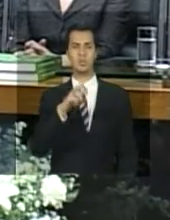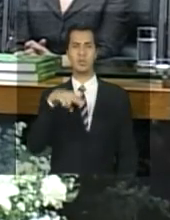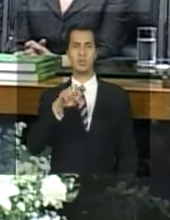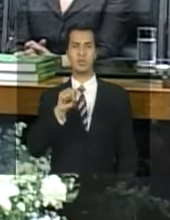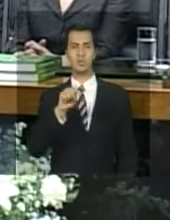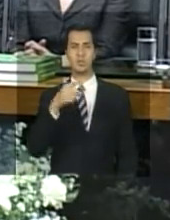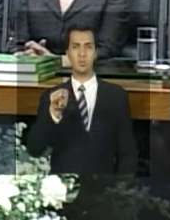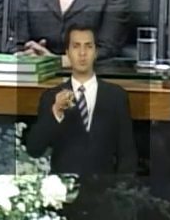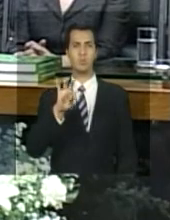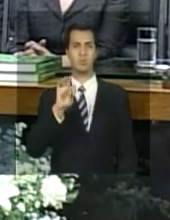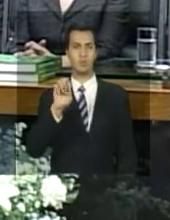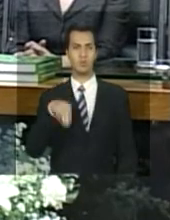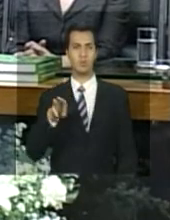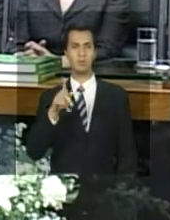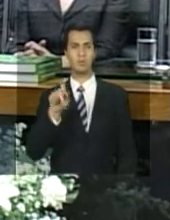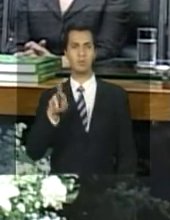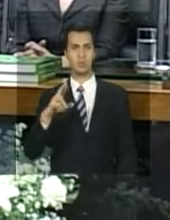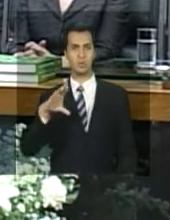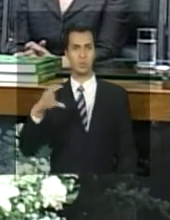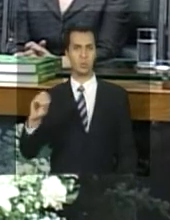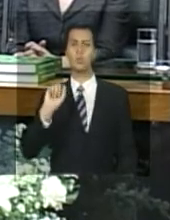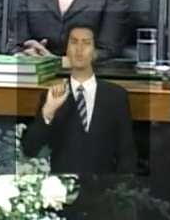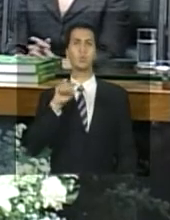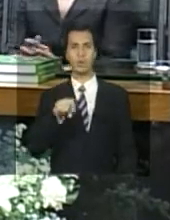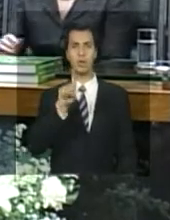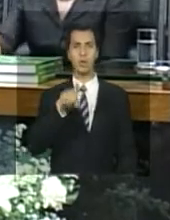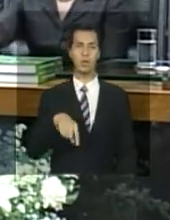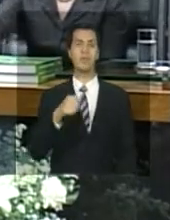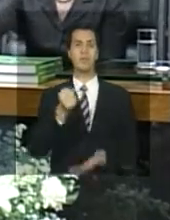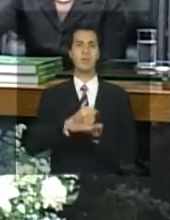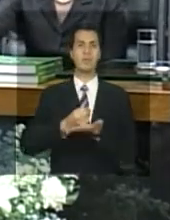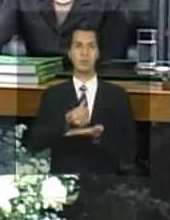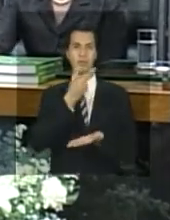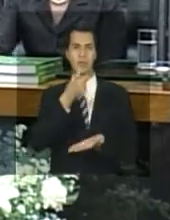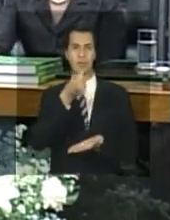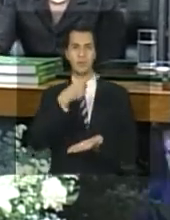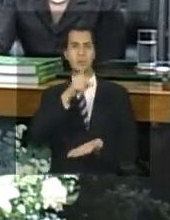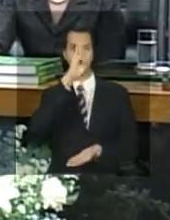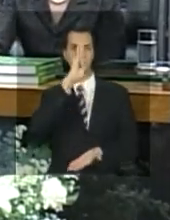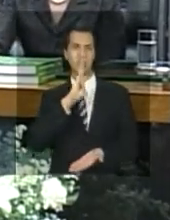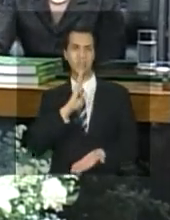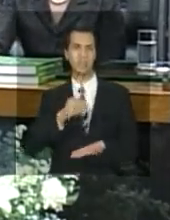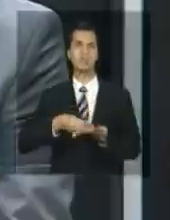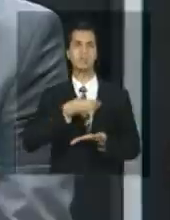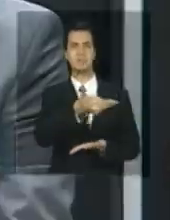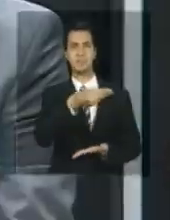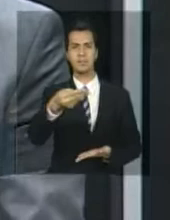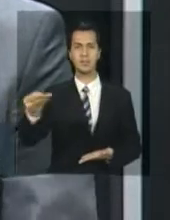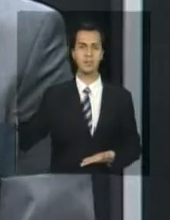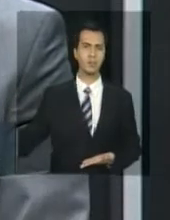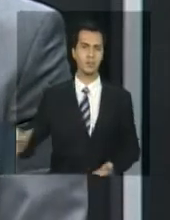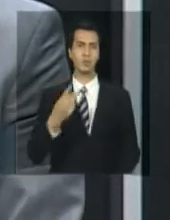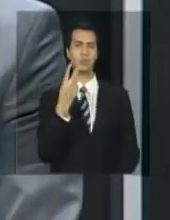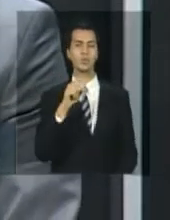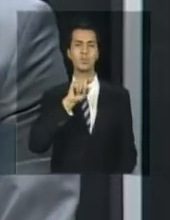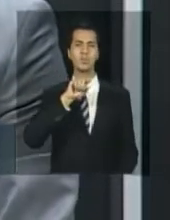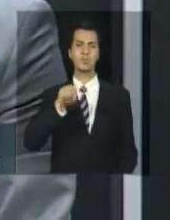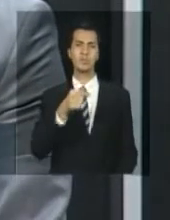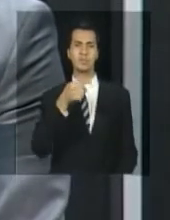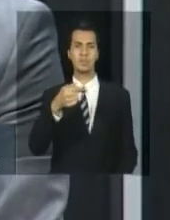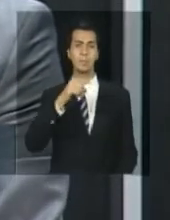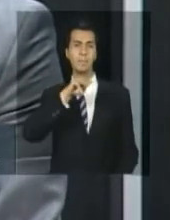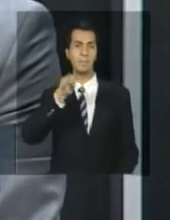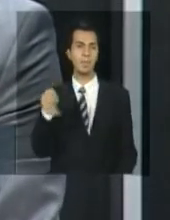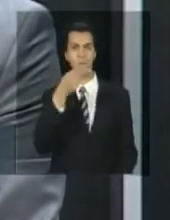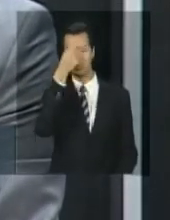distribuído gratuitamente remédio para 2,7 milhões de pacientes em tratamento da hipertensão